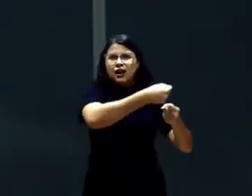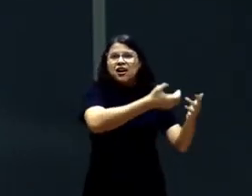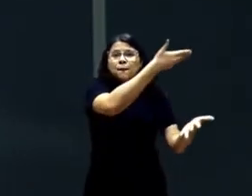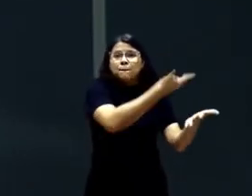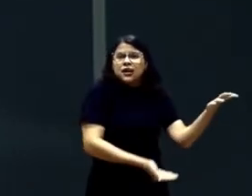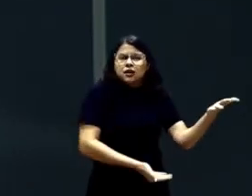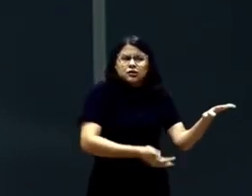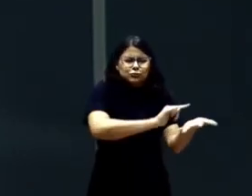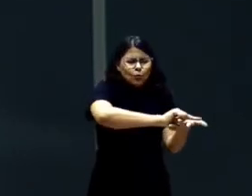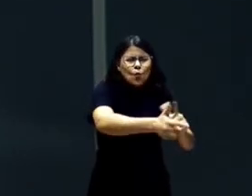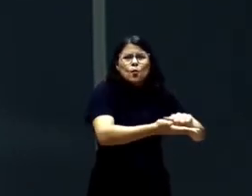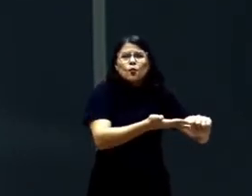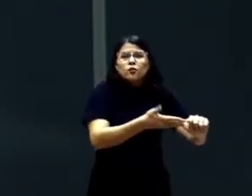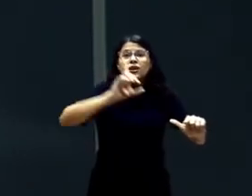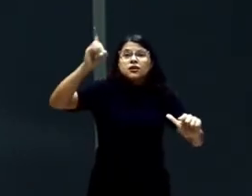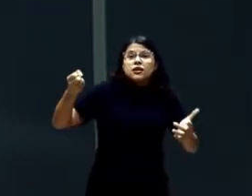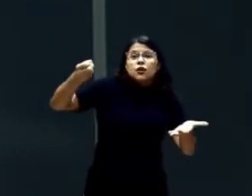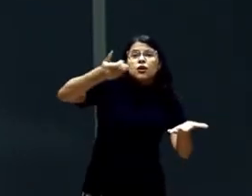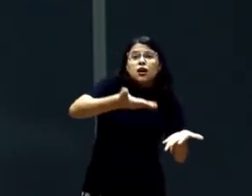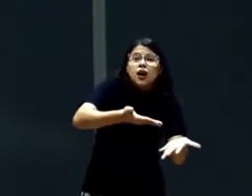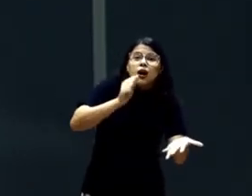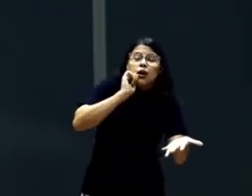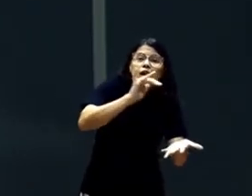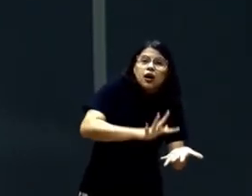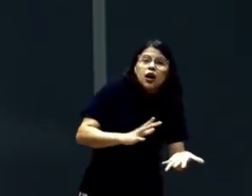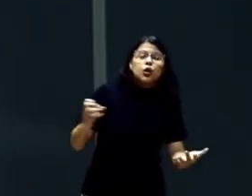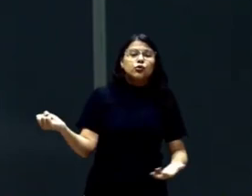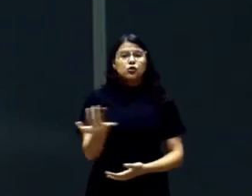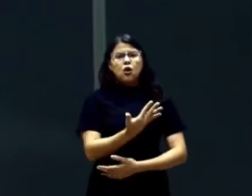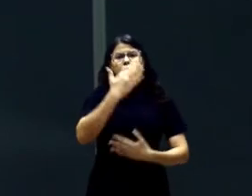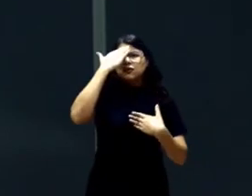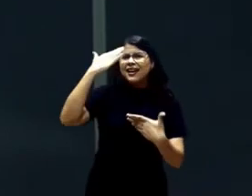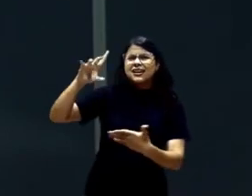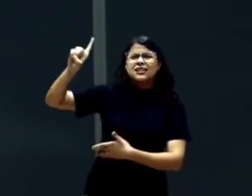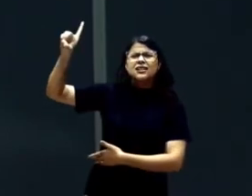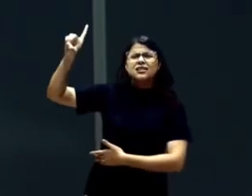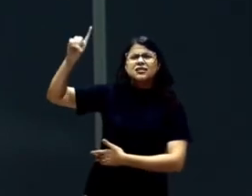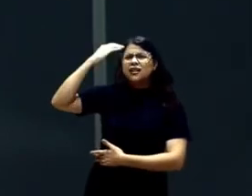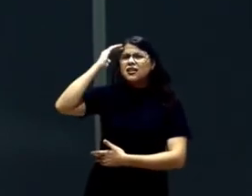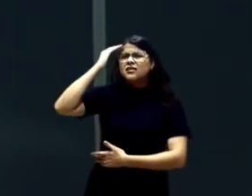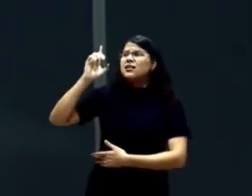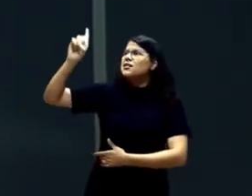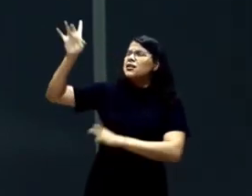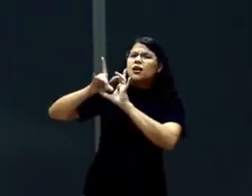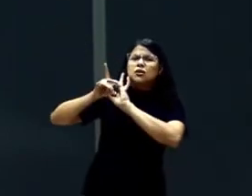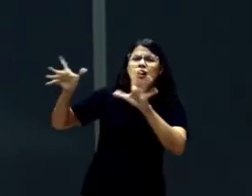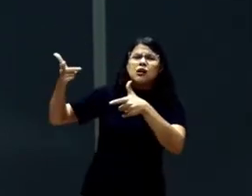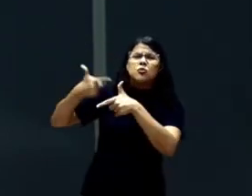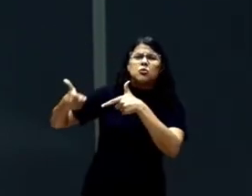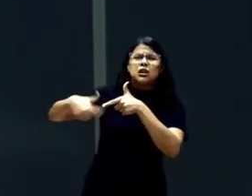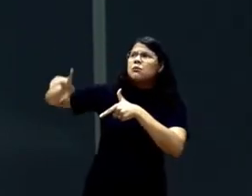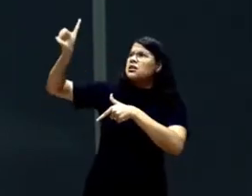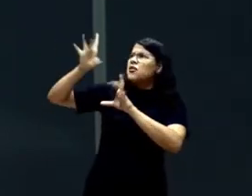Agradeça a Deus pelas perdas também na sua vida. Reconheça a Deus nisso também. É Deus trabalhando na sua